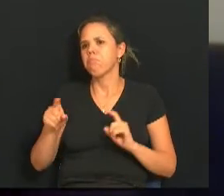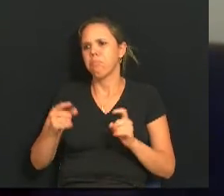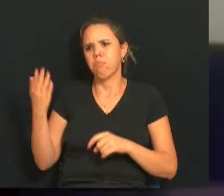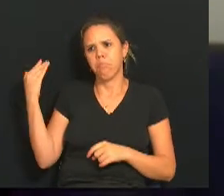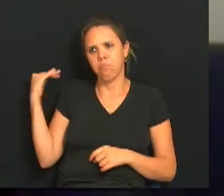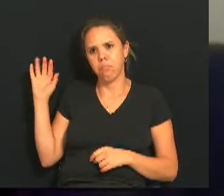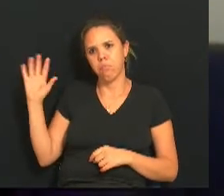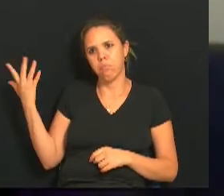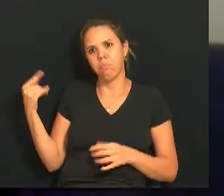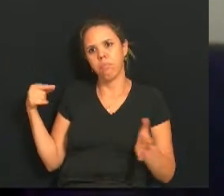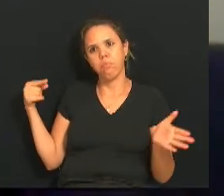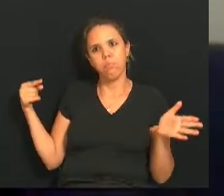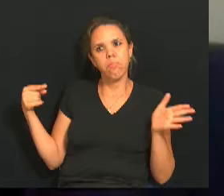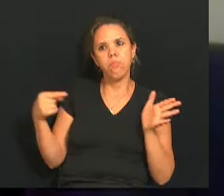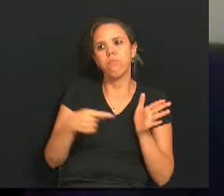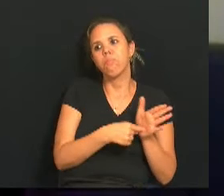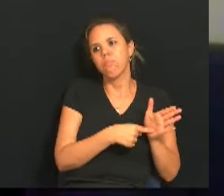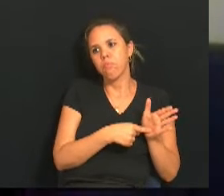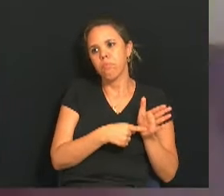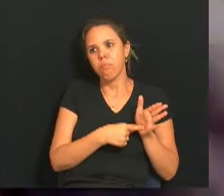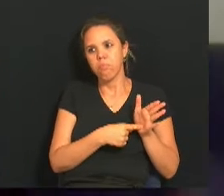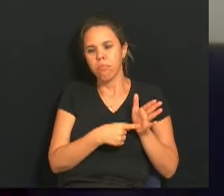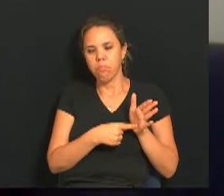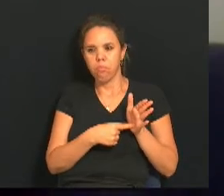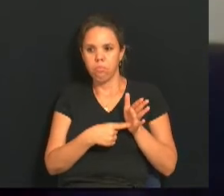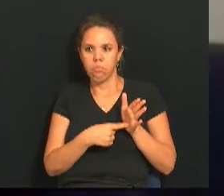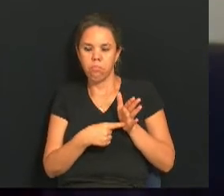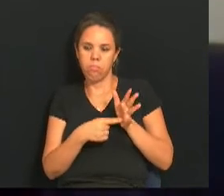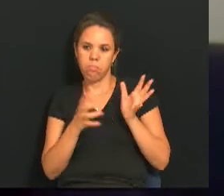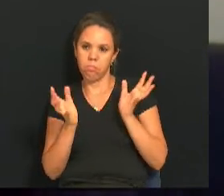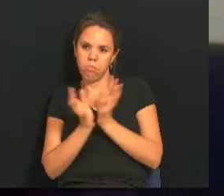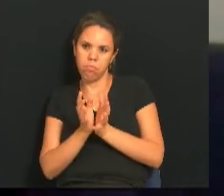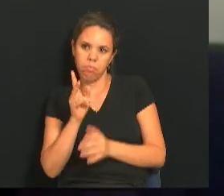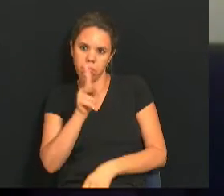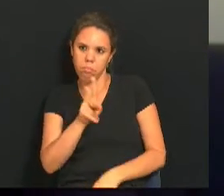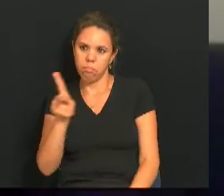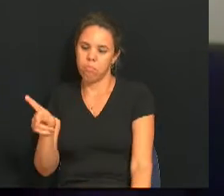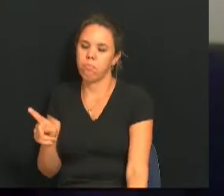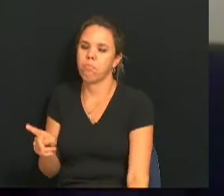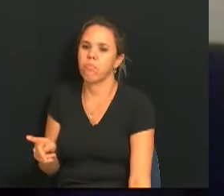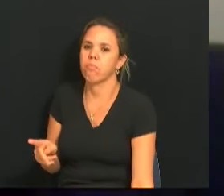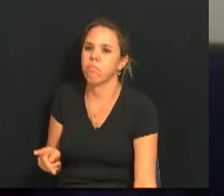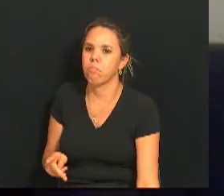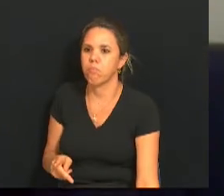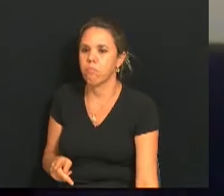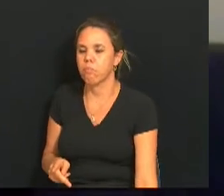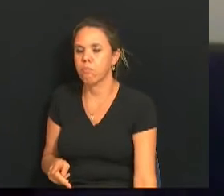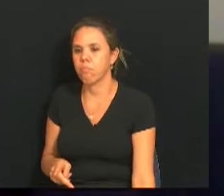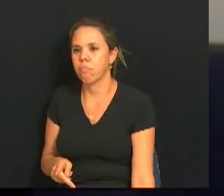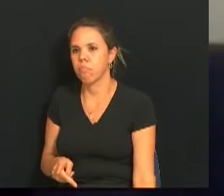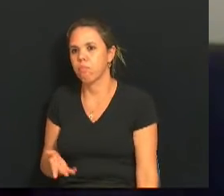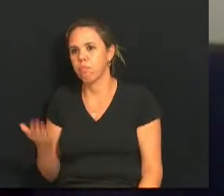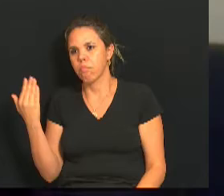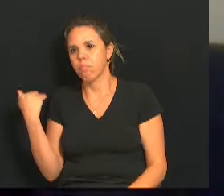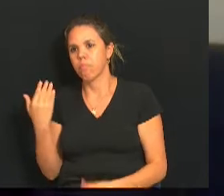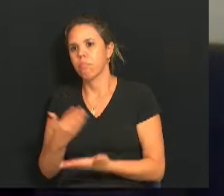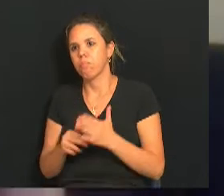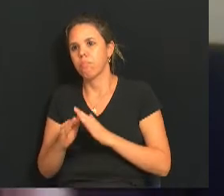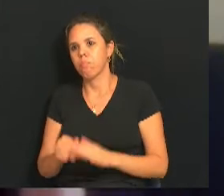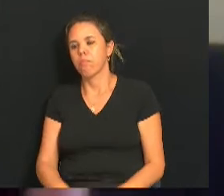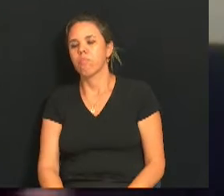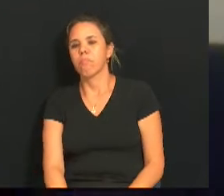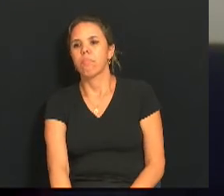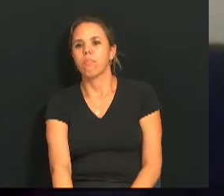uma denúncia de um corpo docente de uma das escolas, né, em que